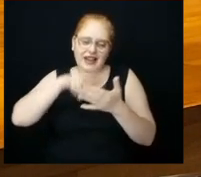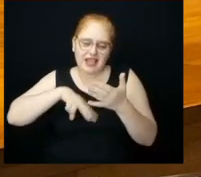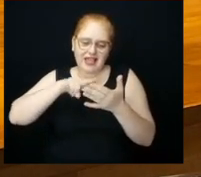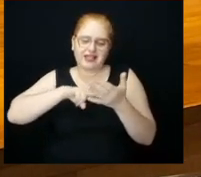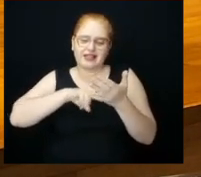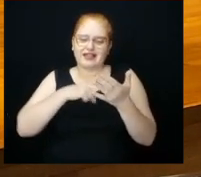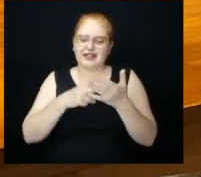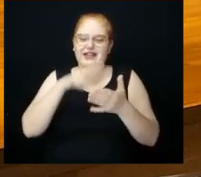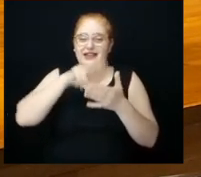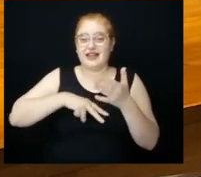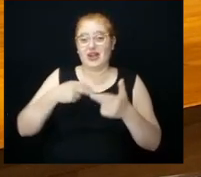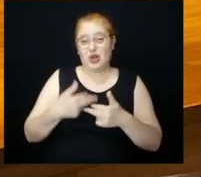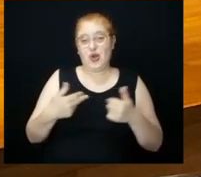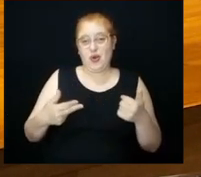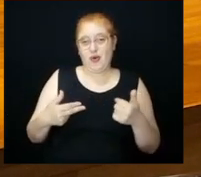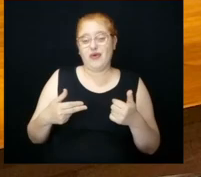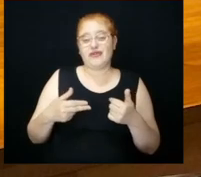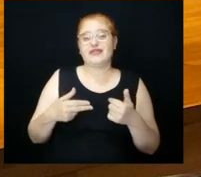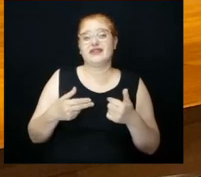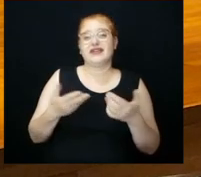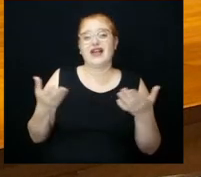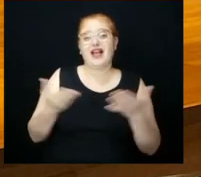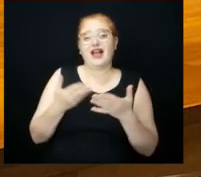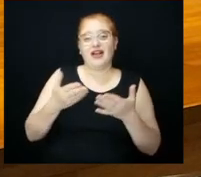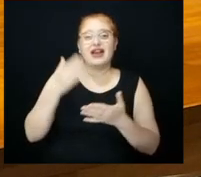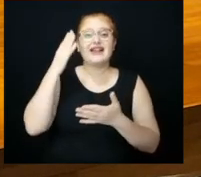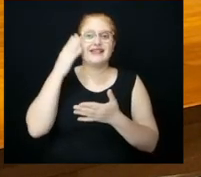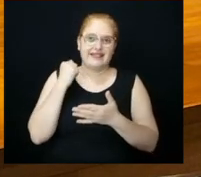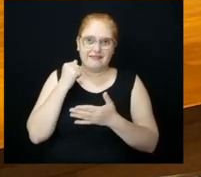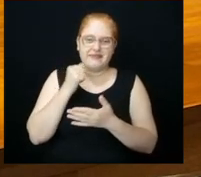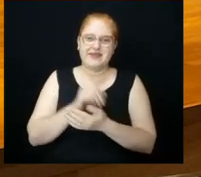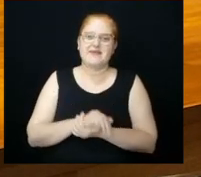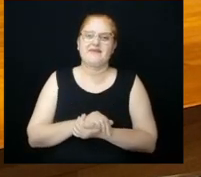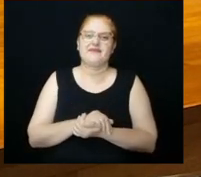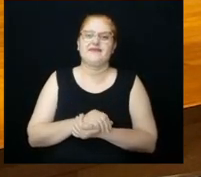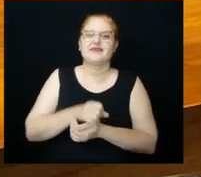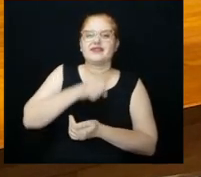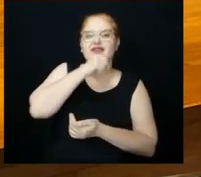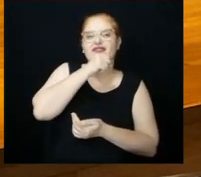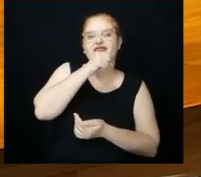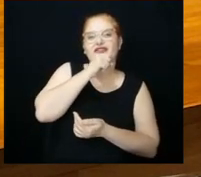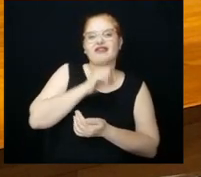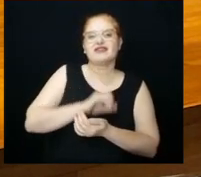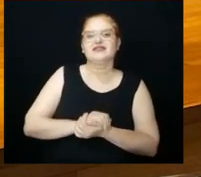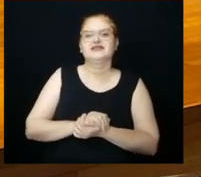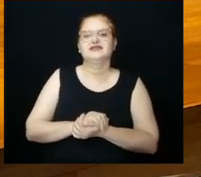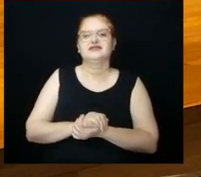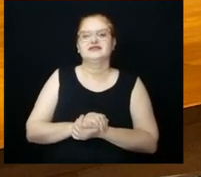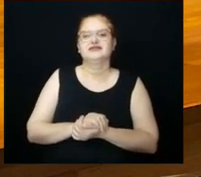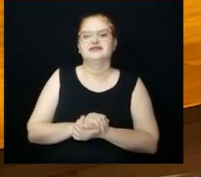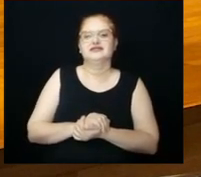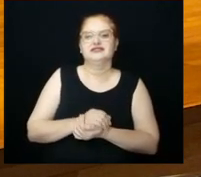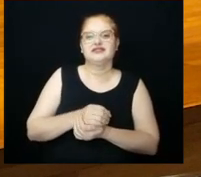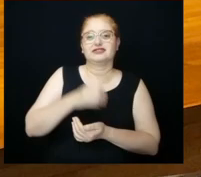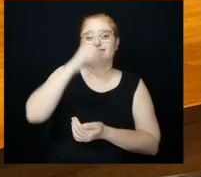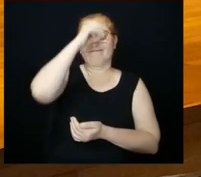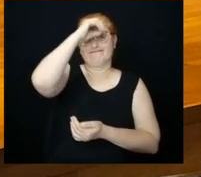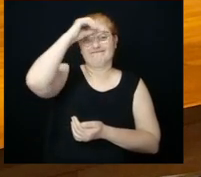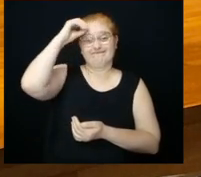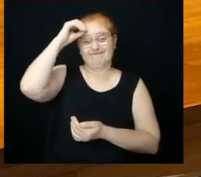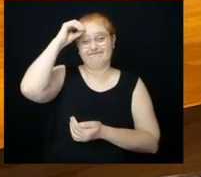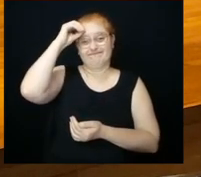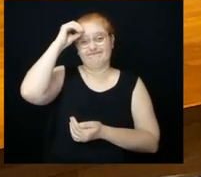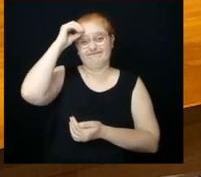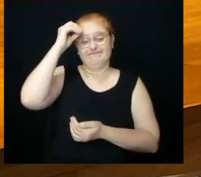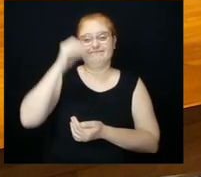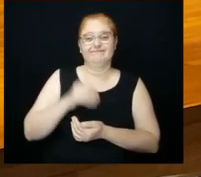Ler era a coisa que ele apenas agora se recordava saber. O velho Tuair Ignorante das letras, não lhe